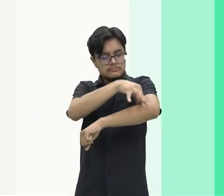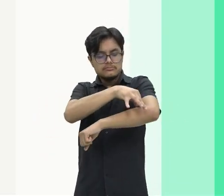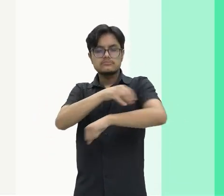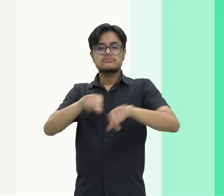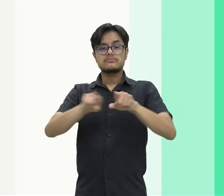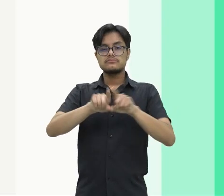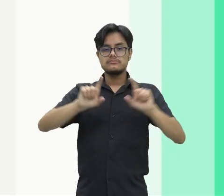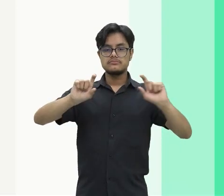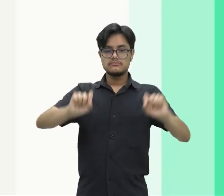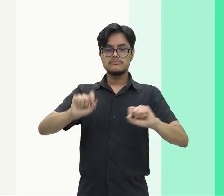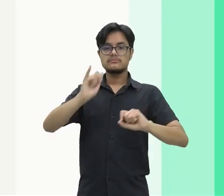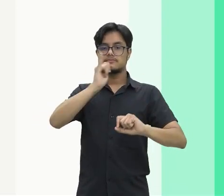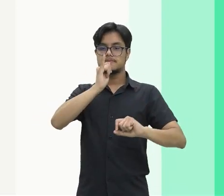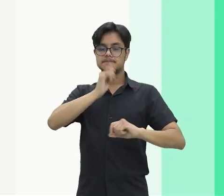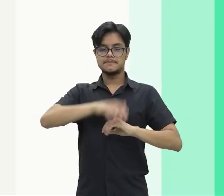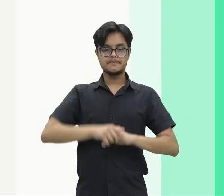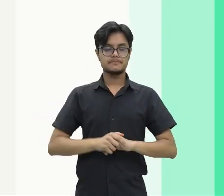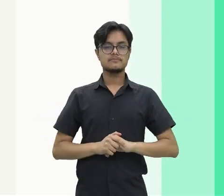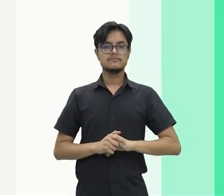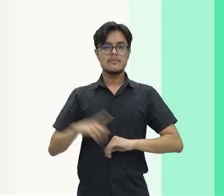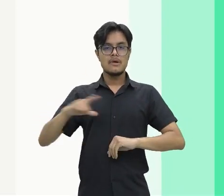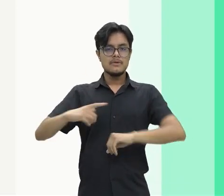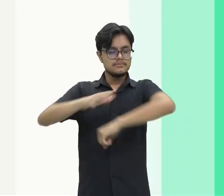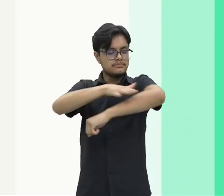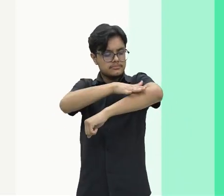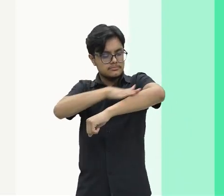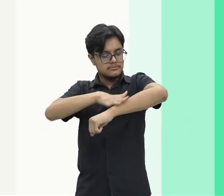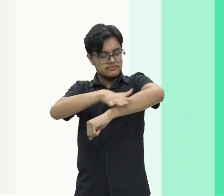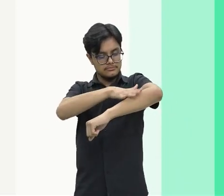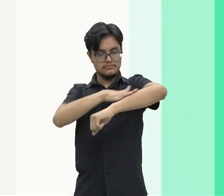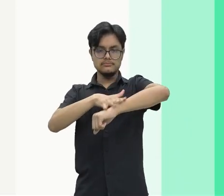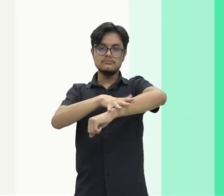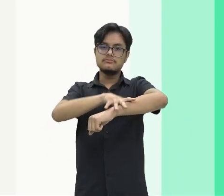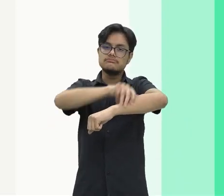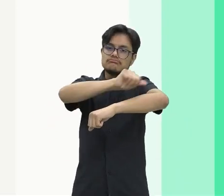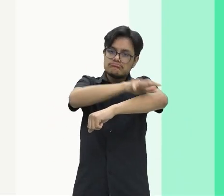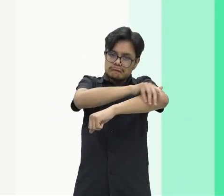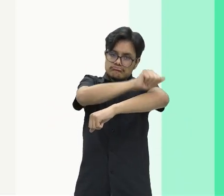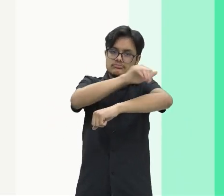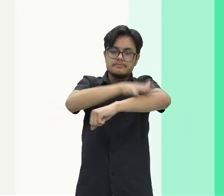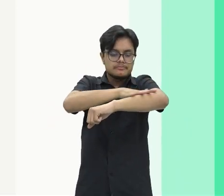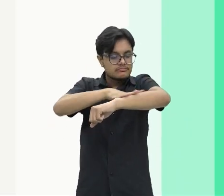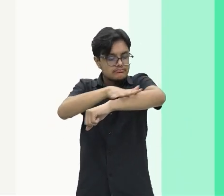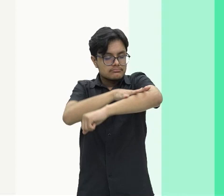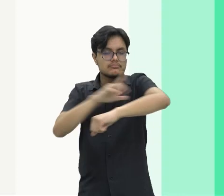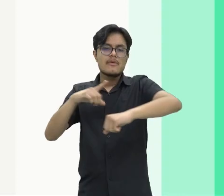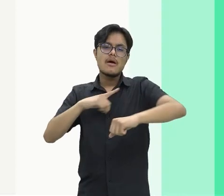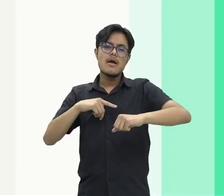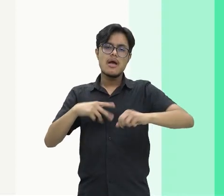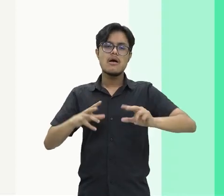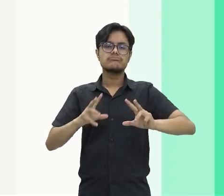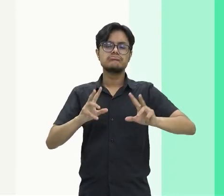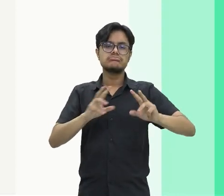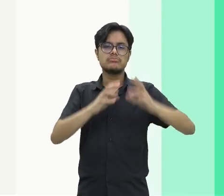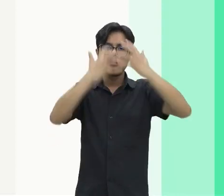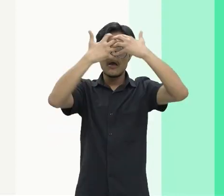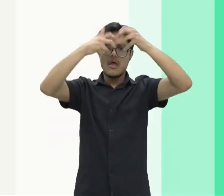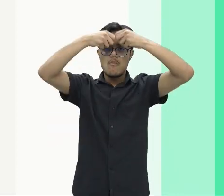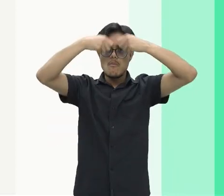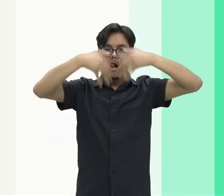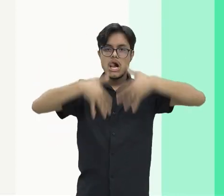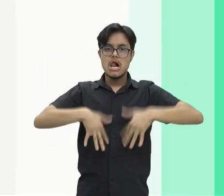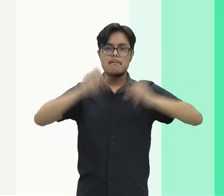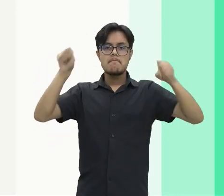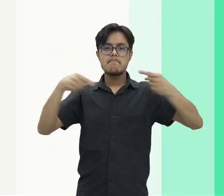já falamos anteriormente, que o osso, né, é um tecido vivo, ele vai ter ali terminações nervosas, como a gente observa aí os nervos,